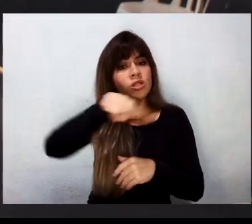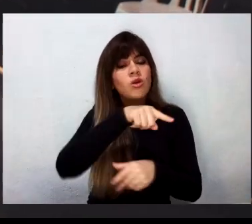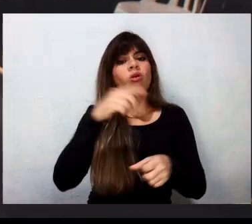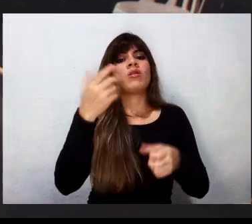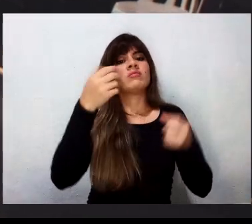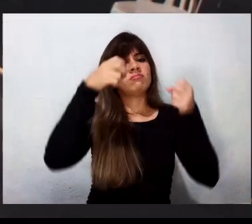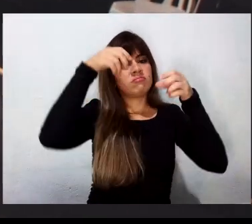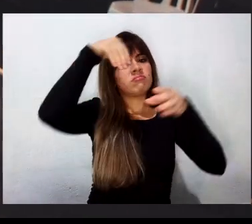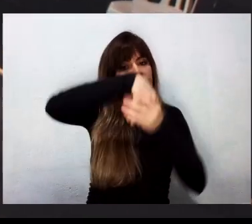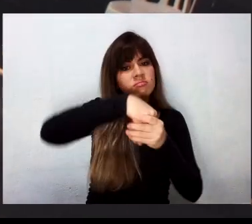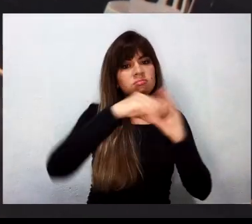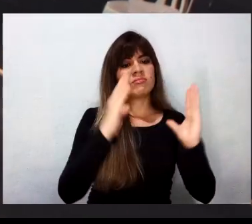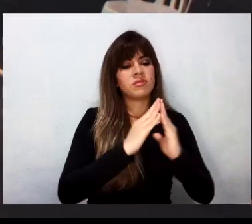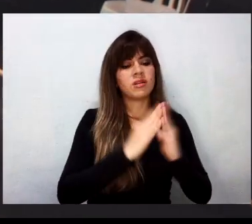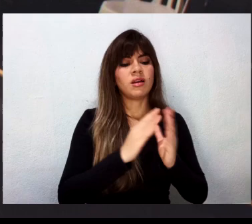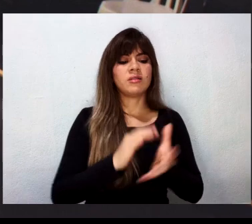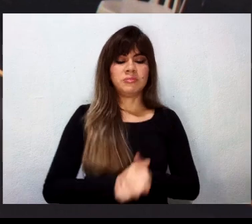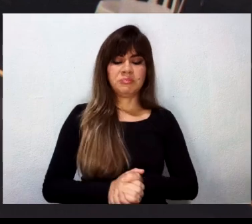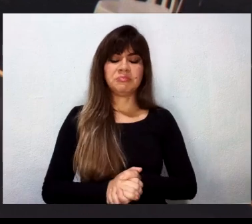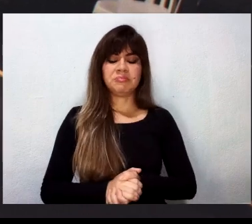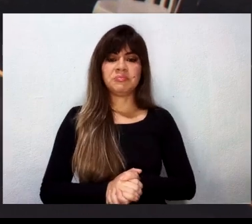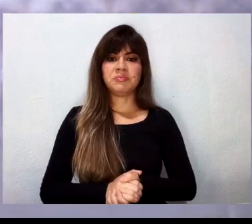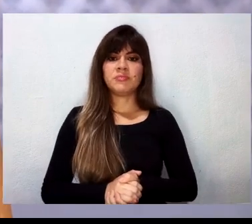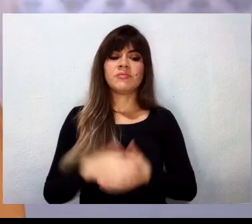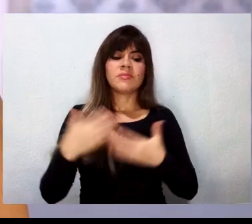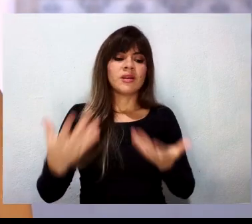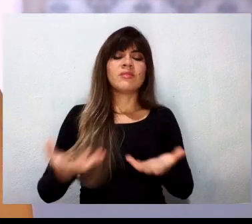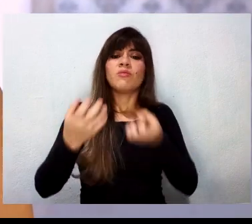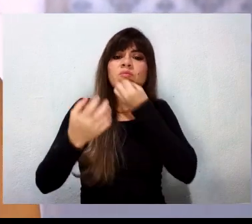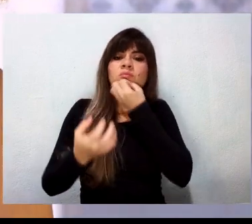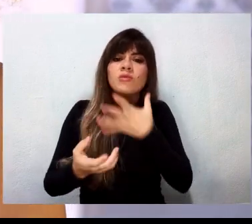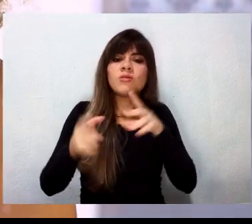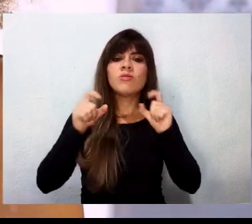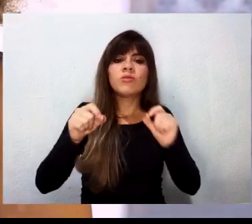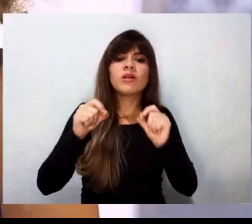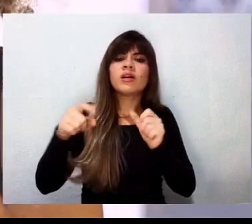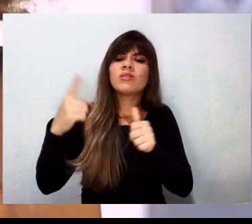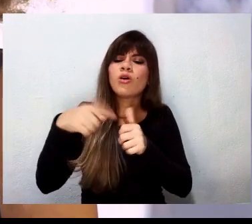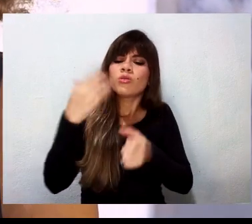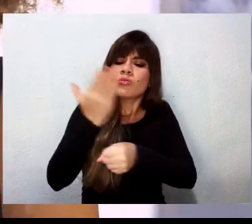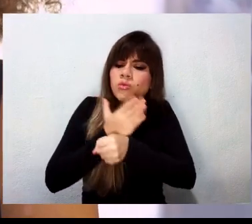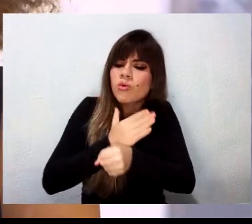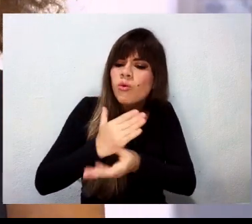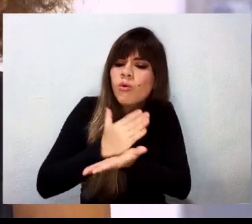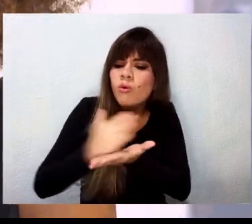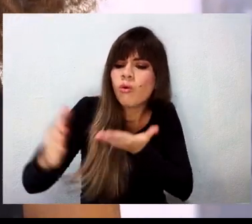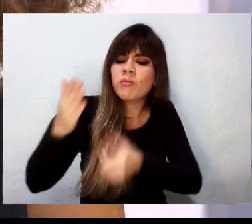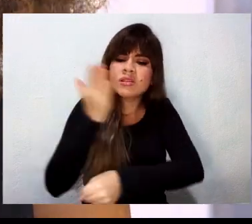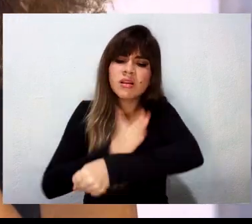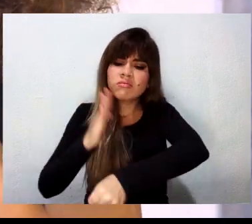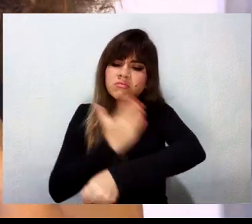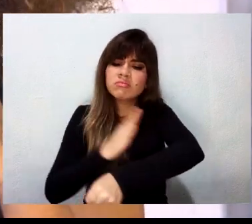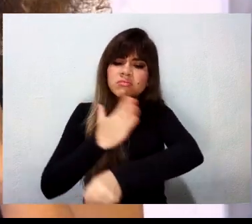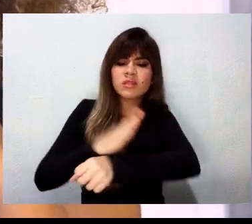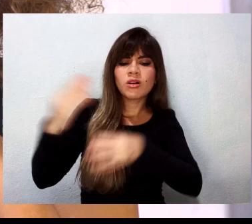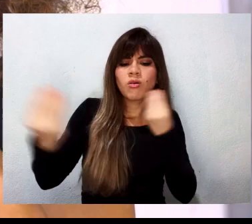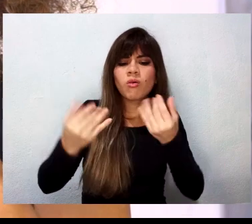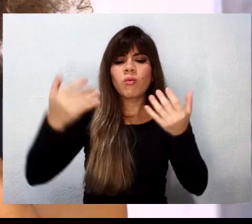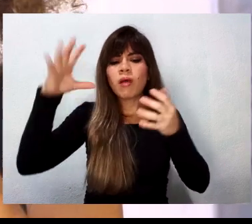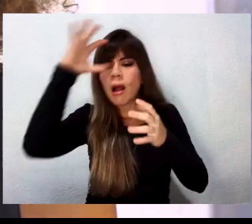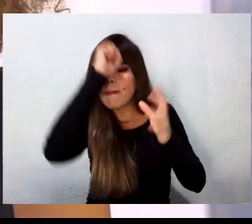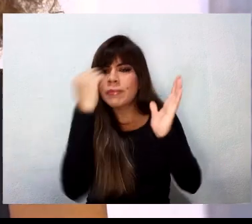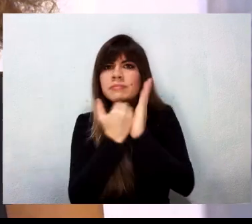2015 fazendo a ocupação. O TU ele nos serviu muito como base para a gente começar os ensaios. Denise. De a